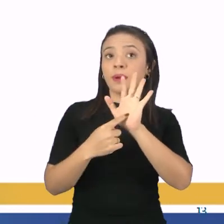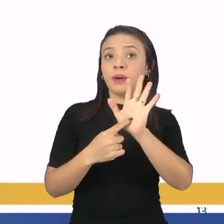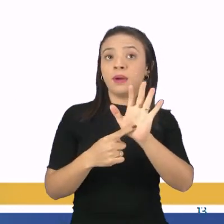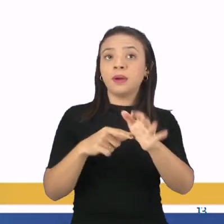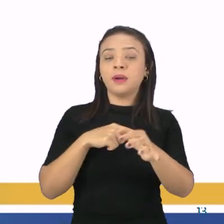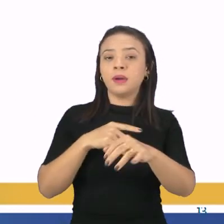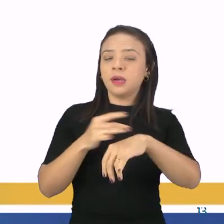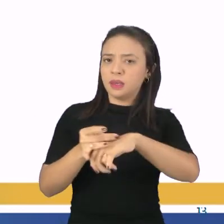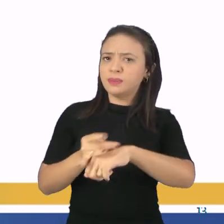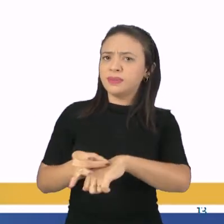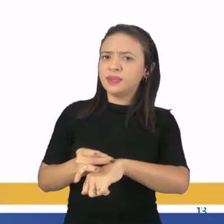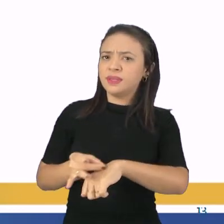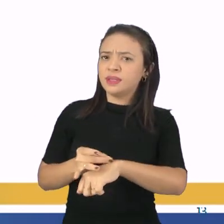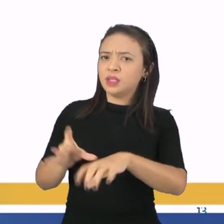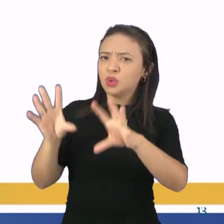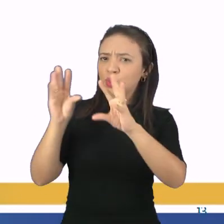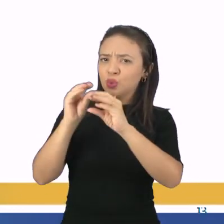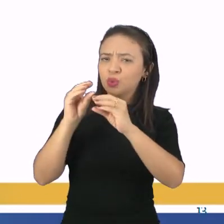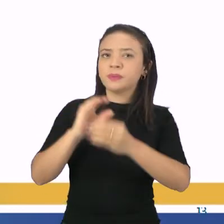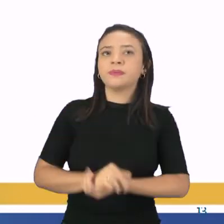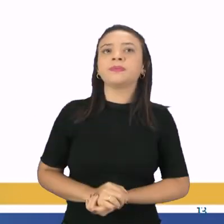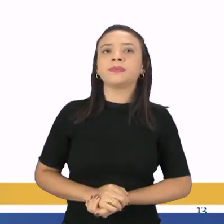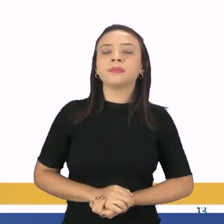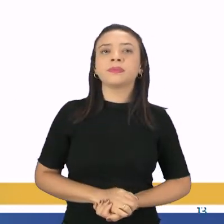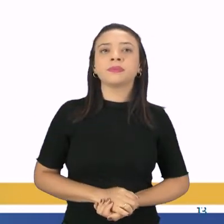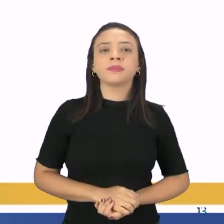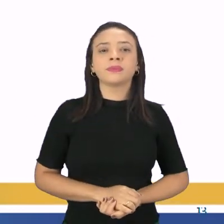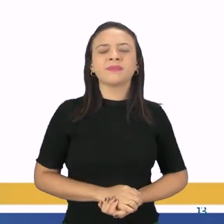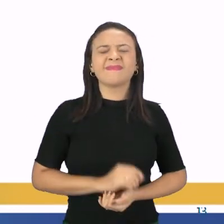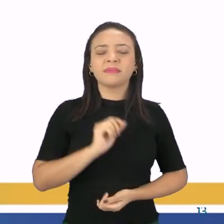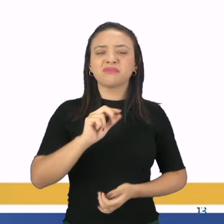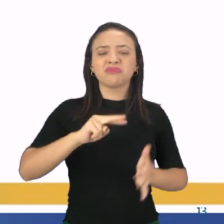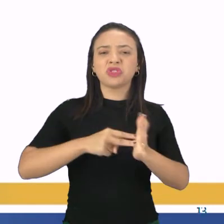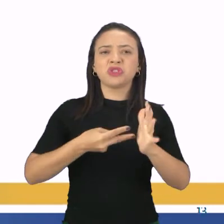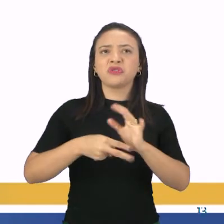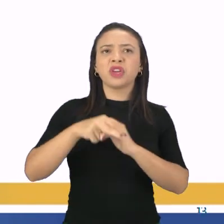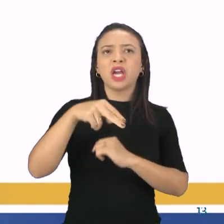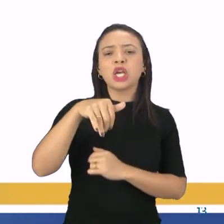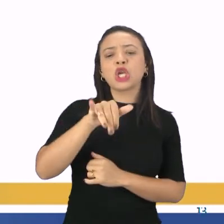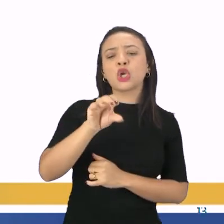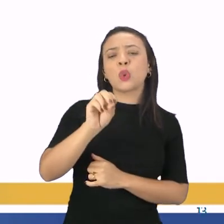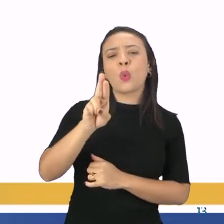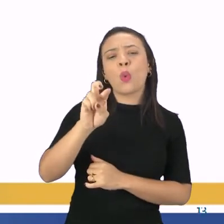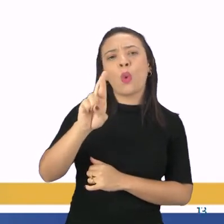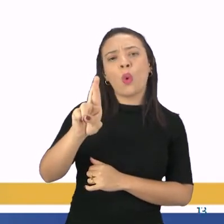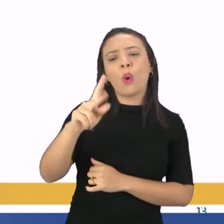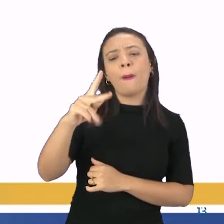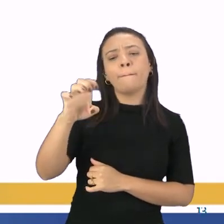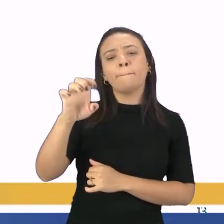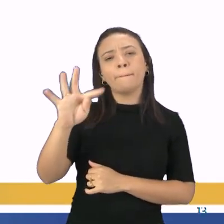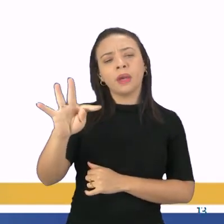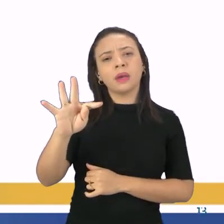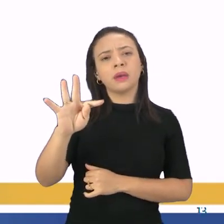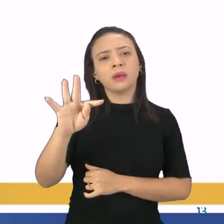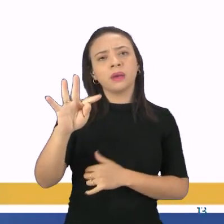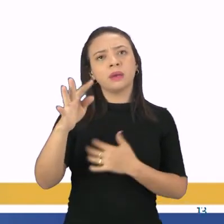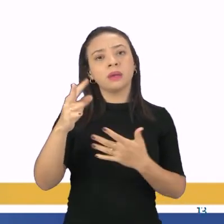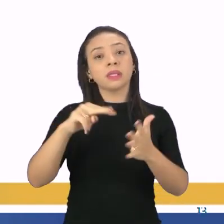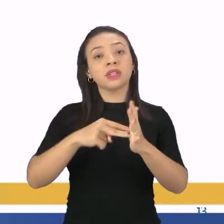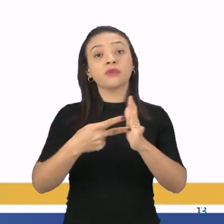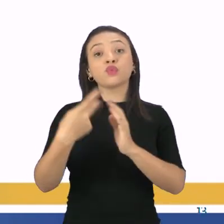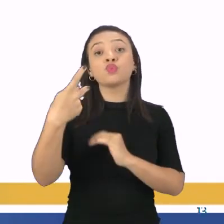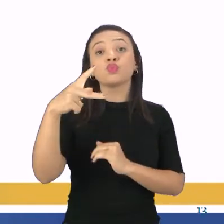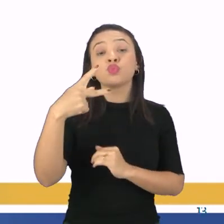forma mais escura para vocês. De your pet. O que é your pet? Traduzir para vocês agora, significa o seu